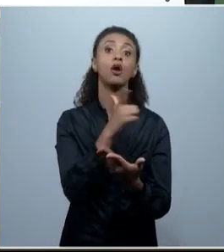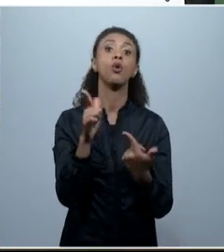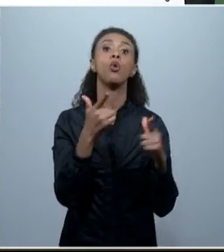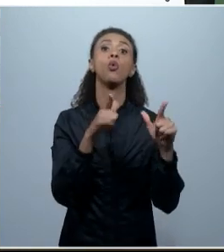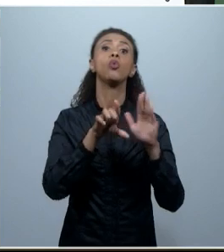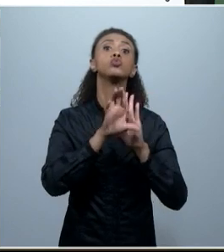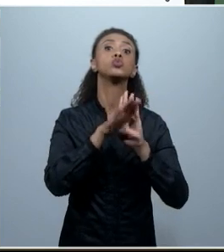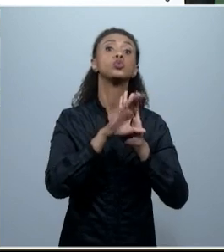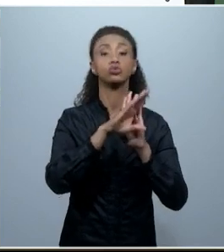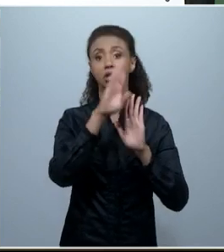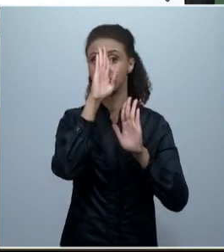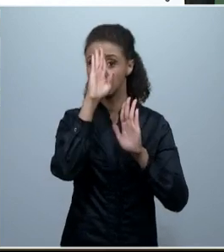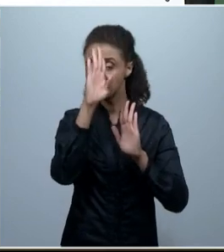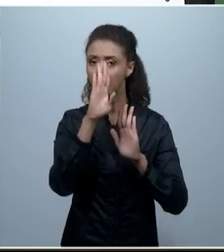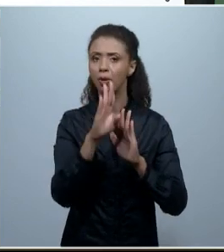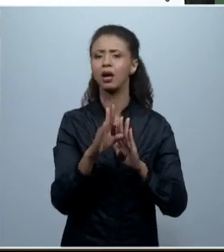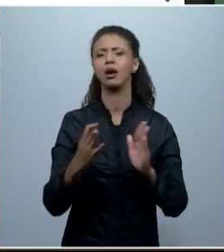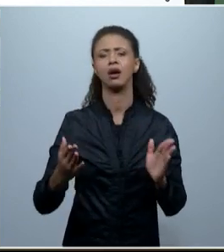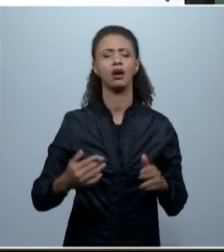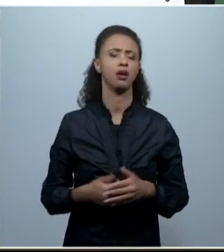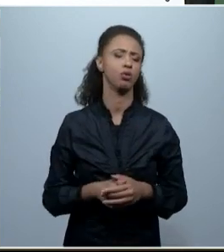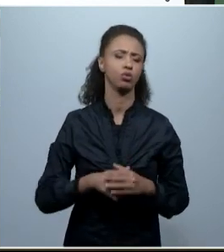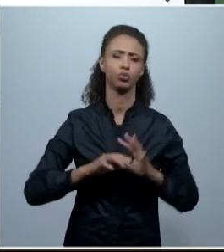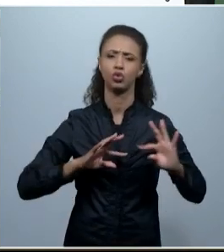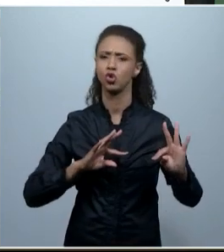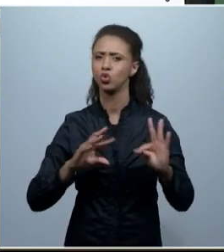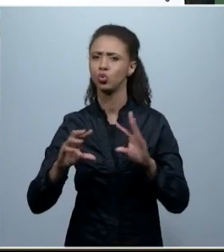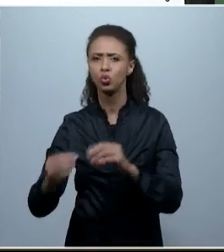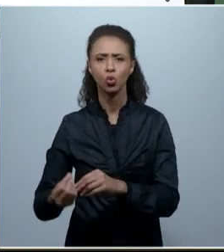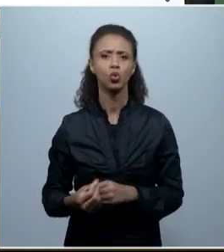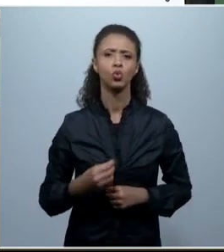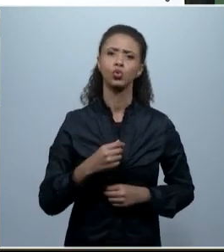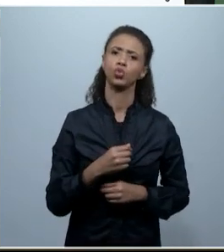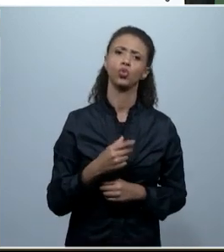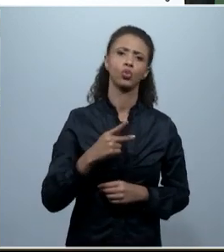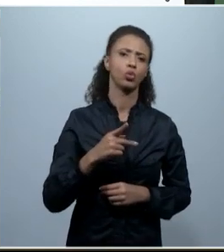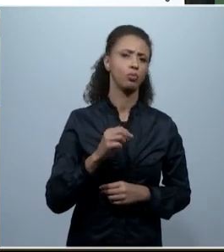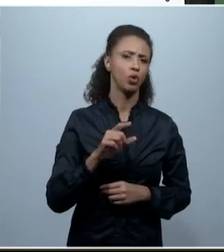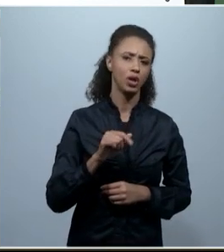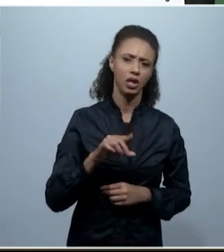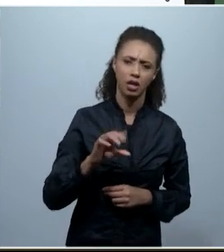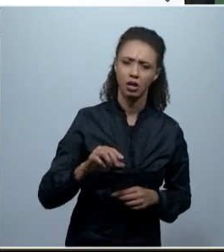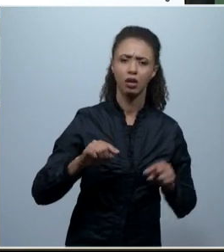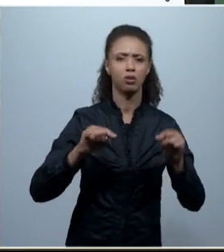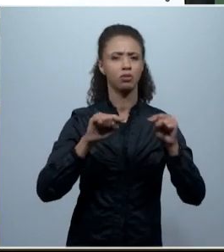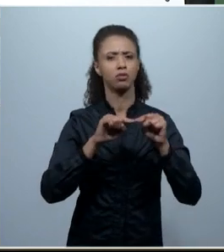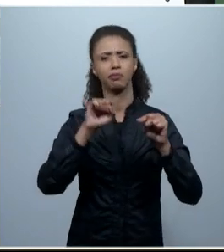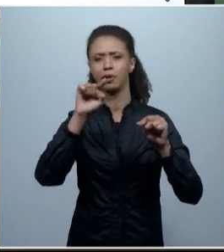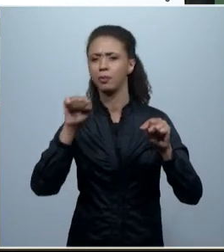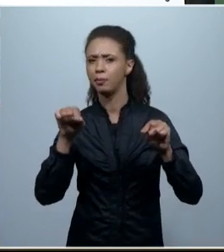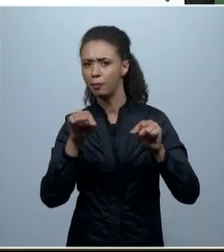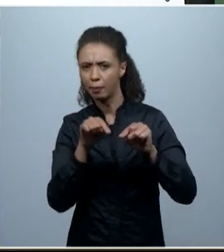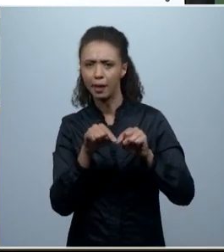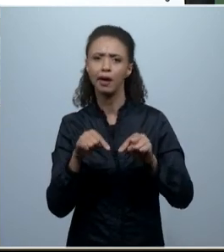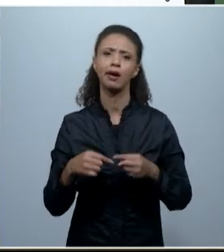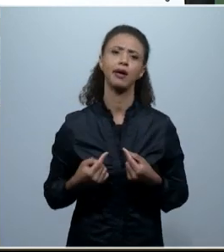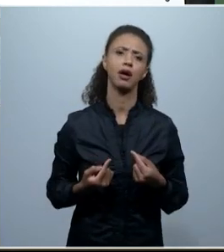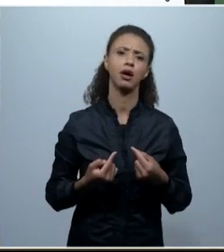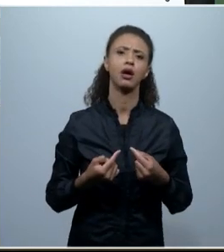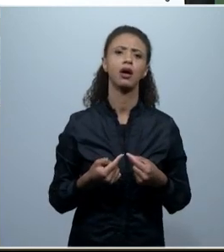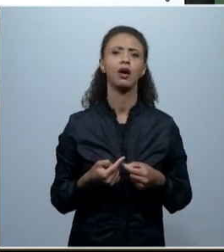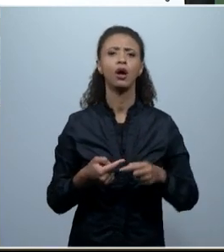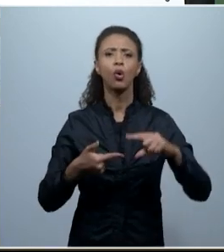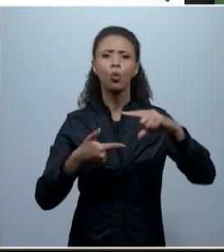a com os polígonos com os triângulos com os conceitos envolvendo triângulos quadrilátero circunferências etc era e e e